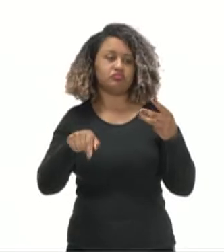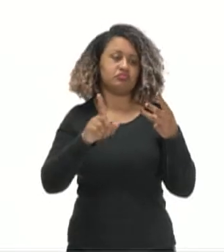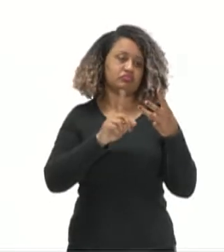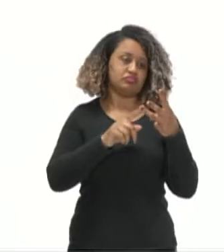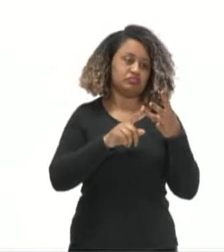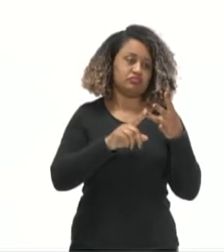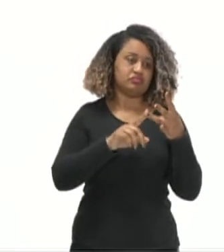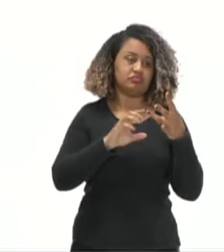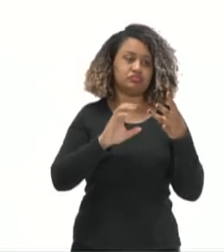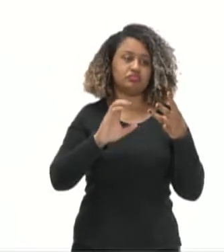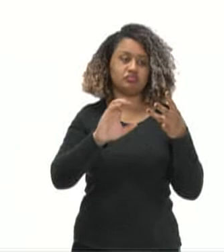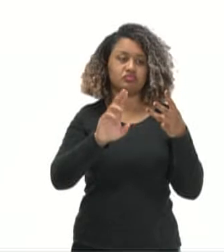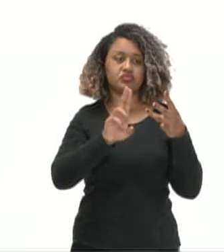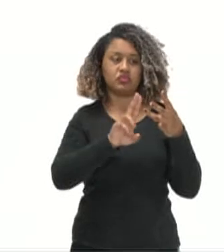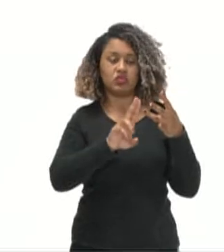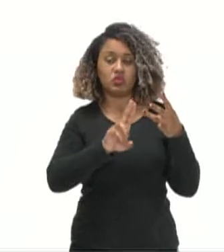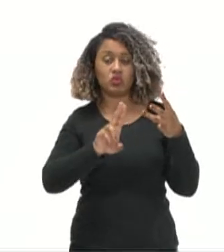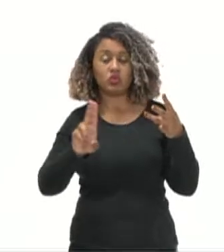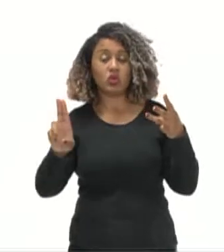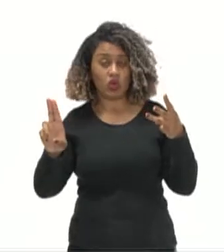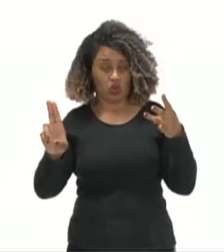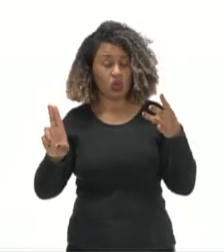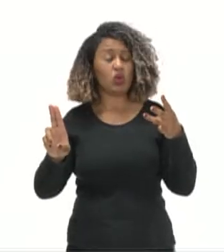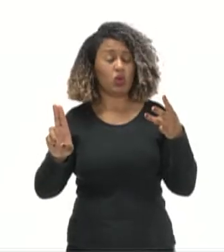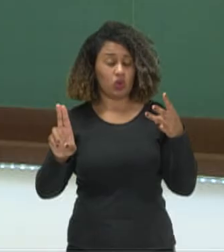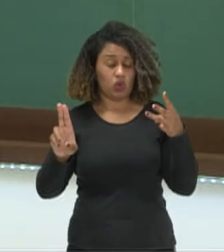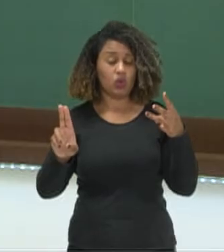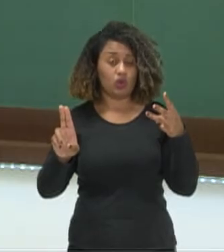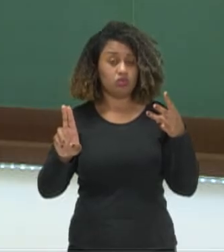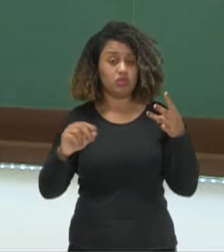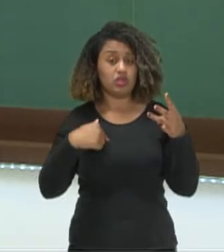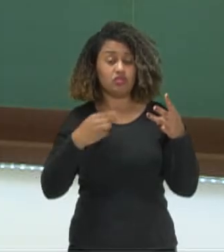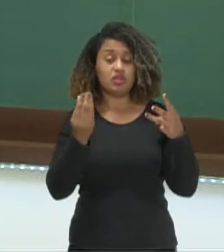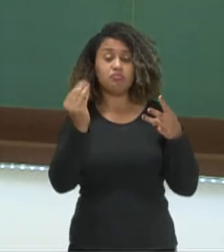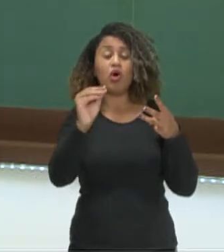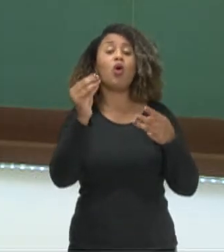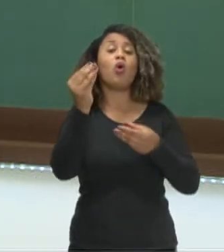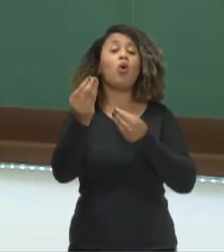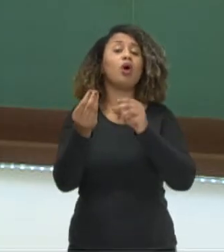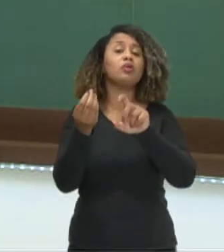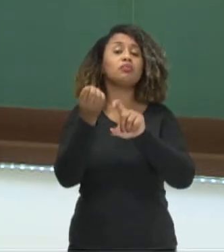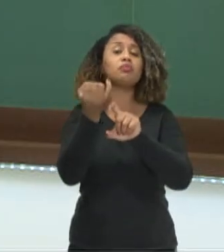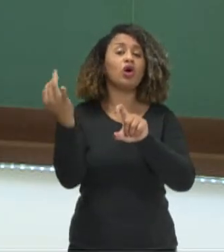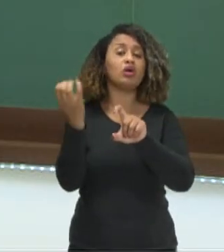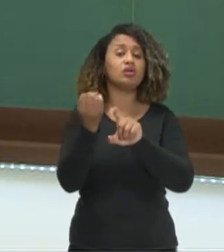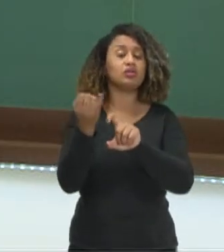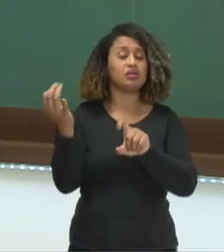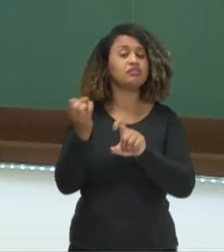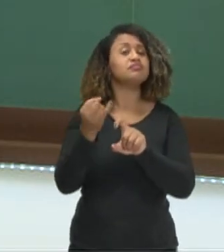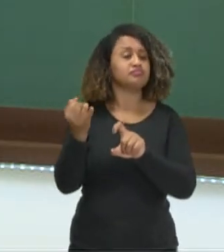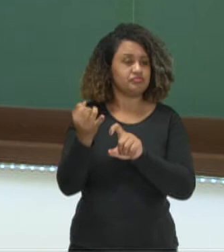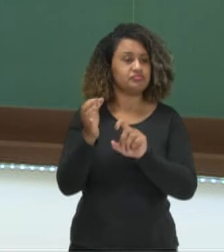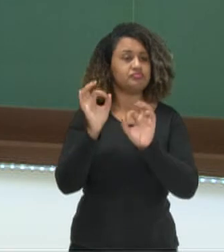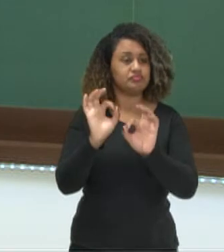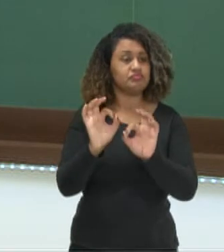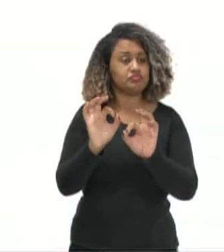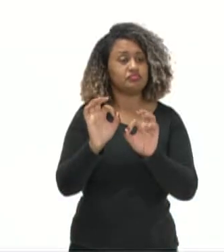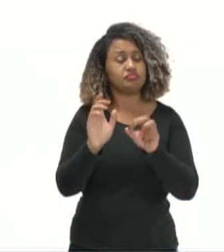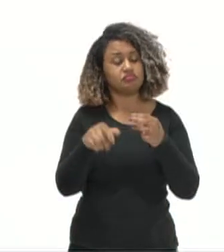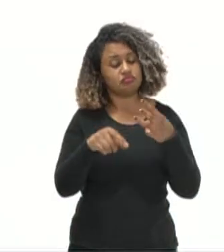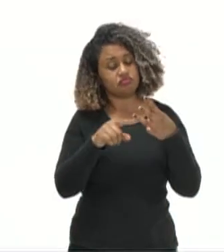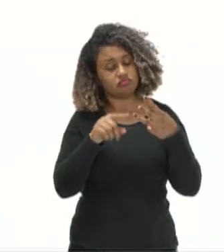54 elevado à primeira potência é para você escrever e depois é para você resolver.